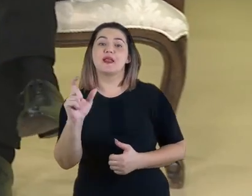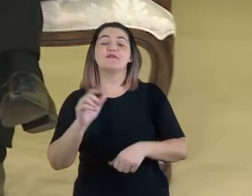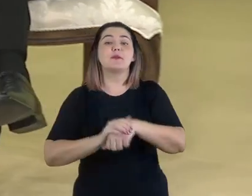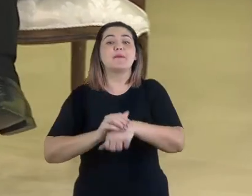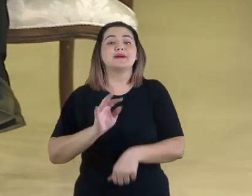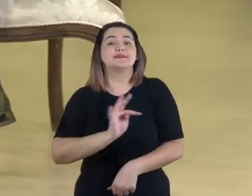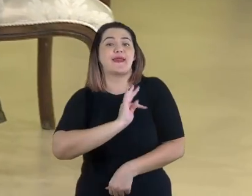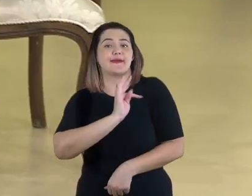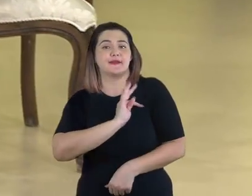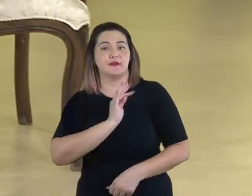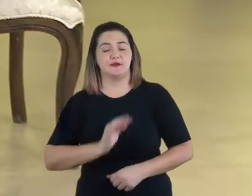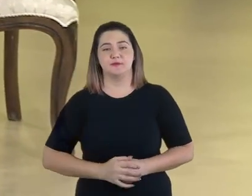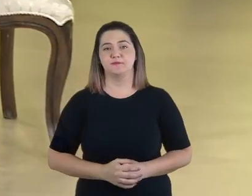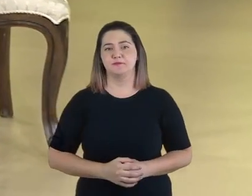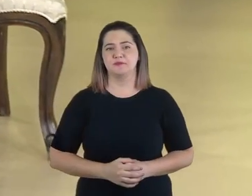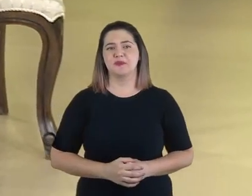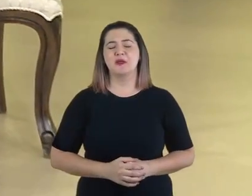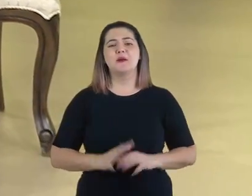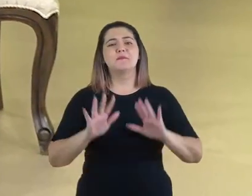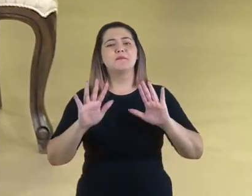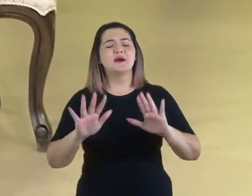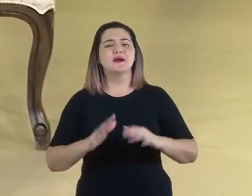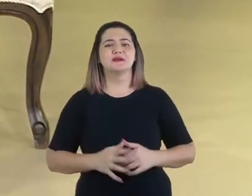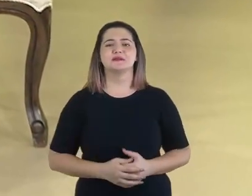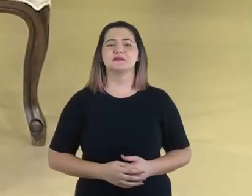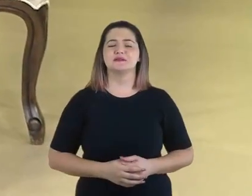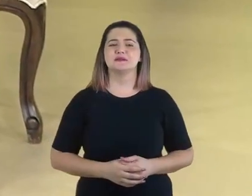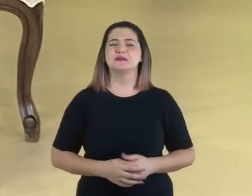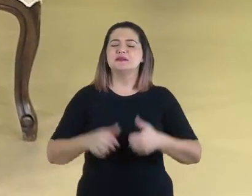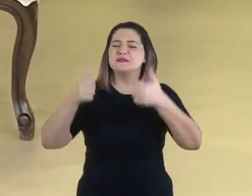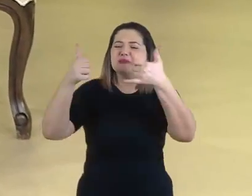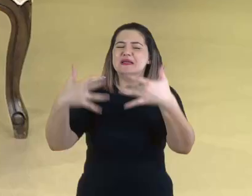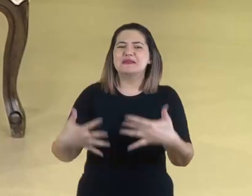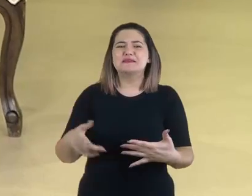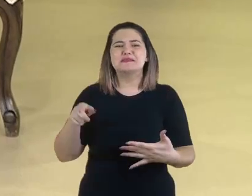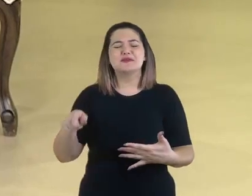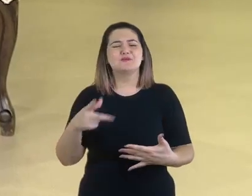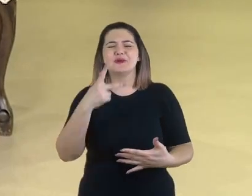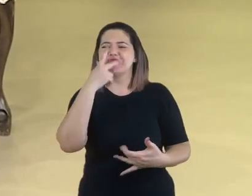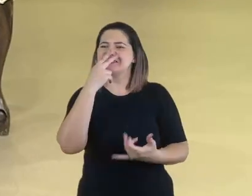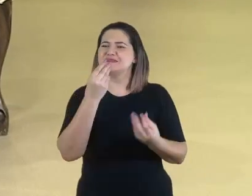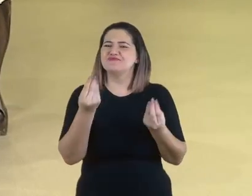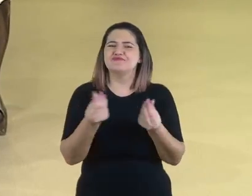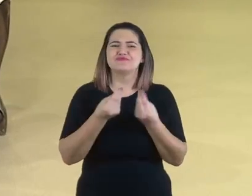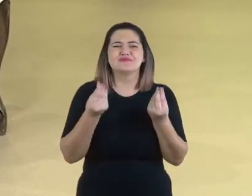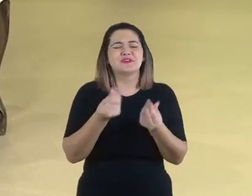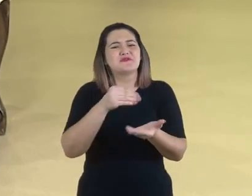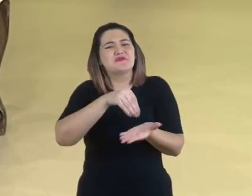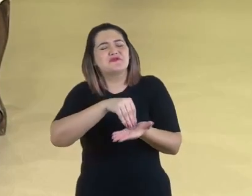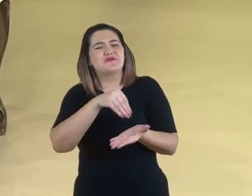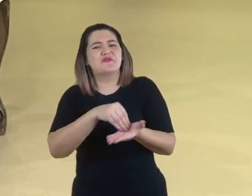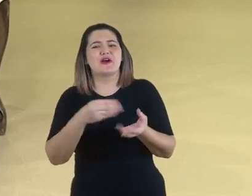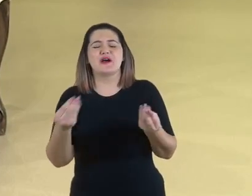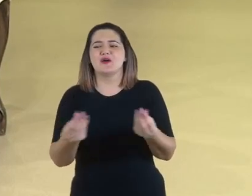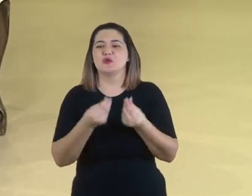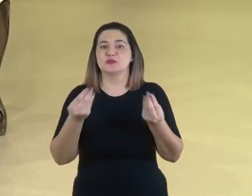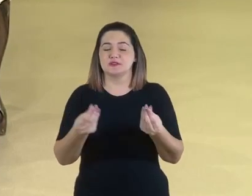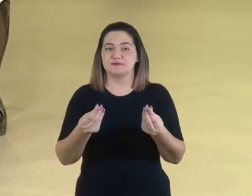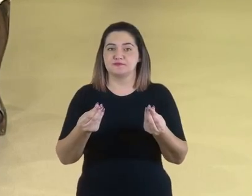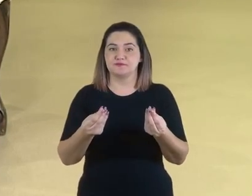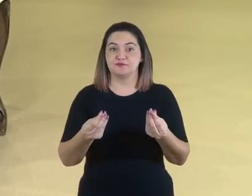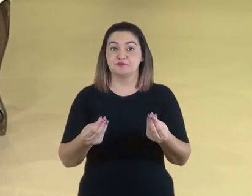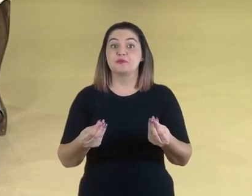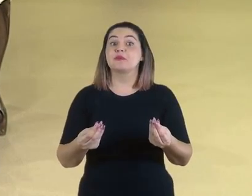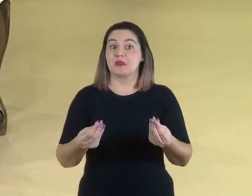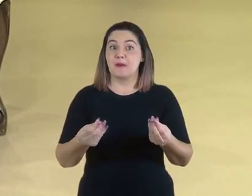eu admito que essa explicação tinha os seus furos, ou a parte dela que não estava tão comprovada. Porém, recentemente,